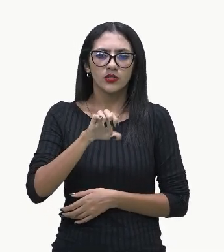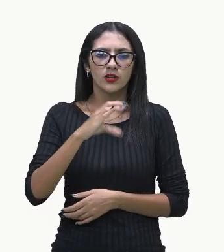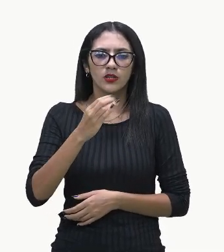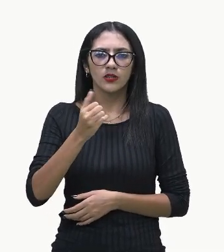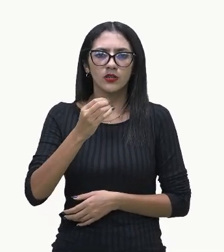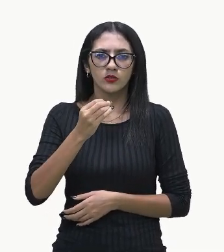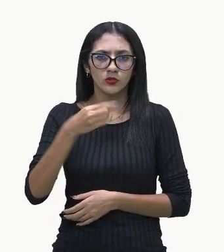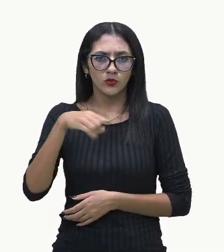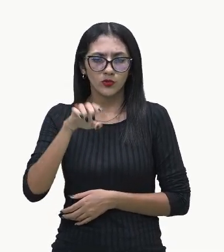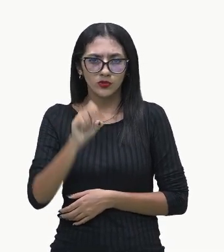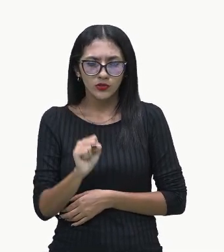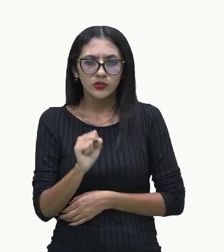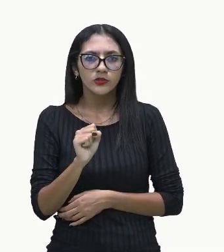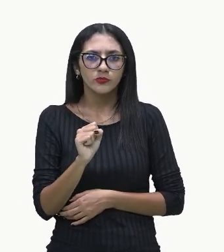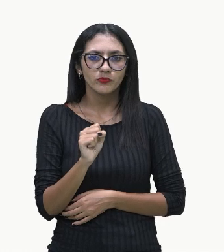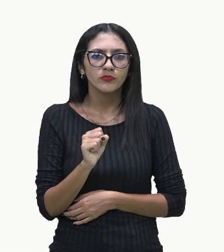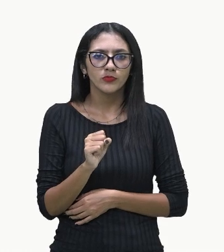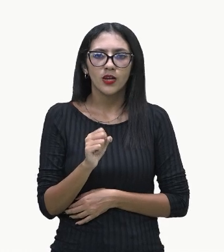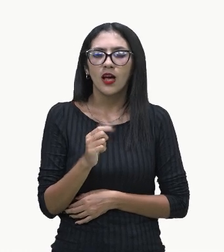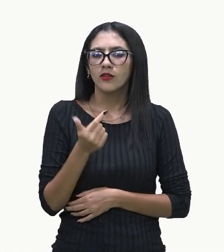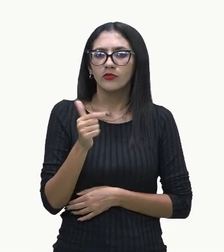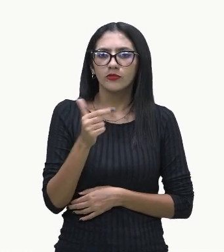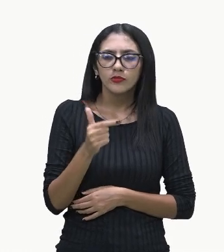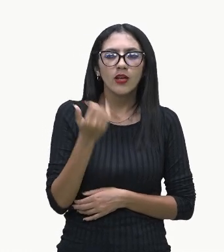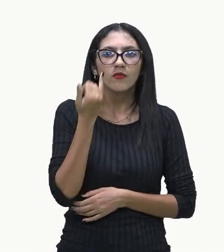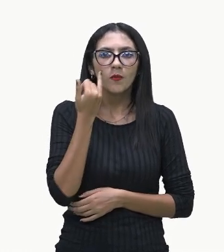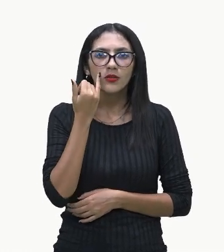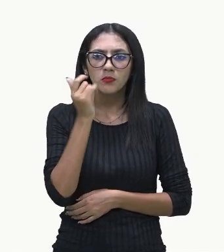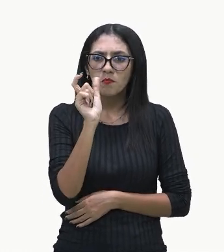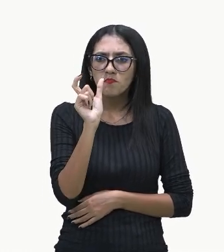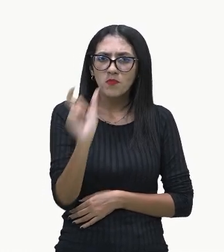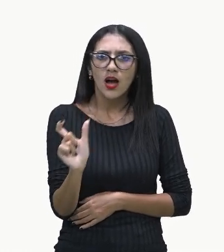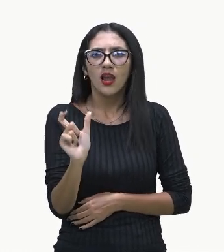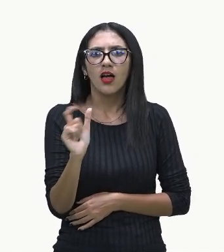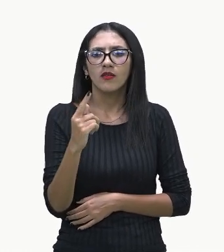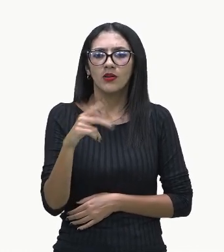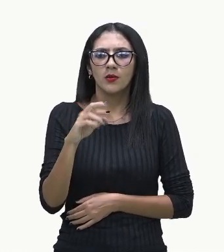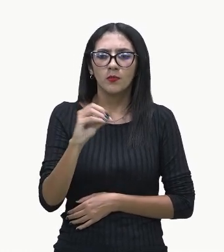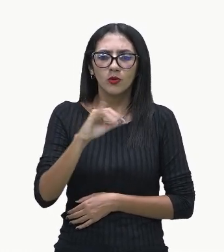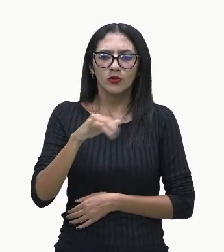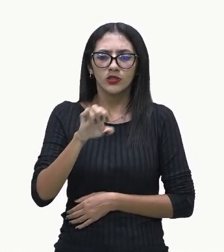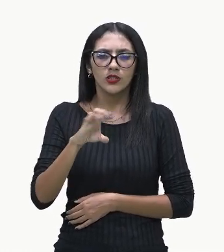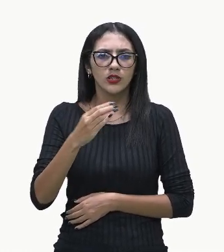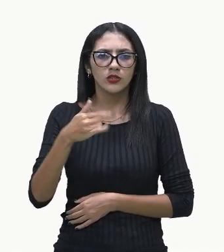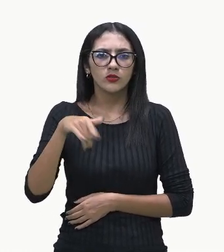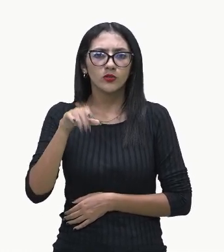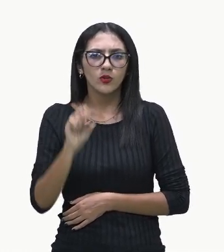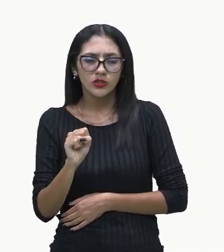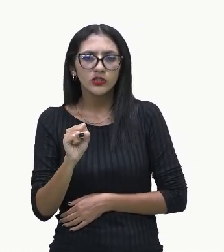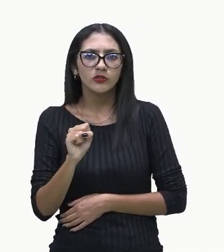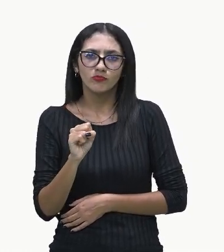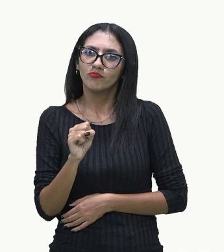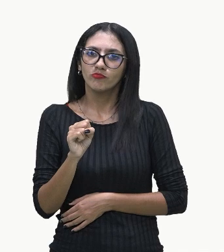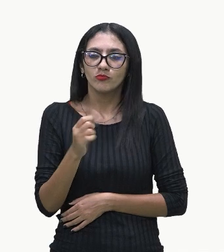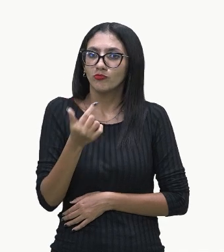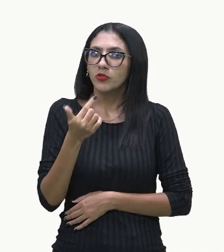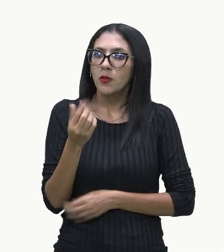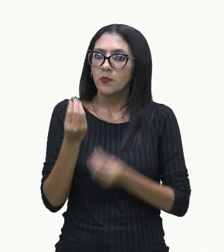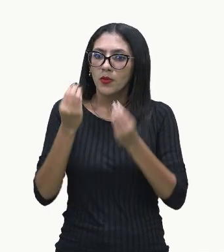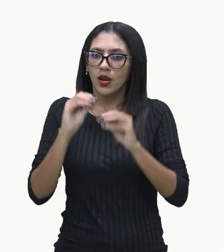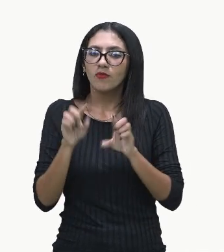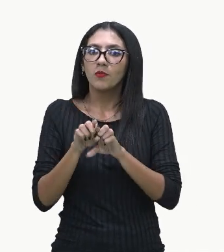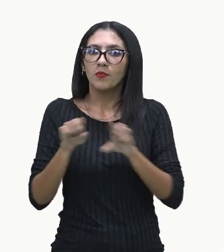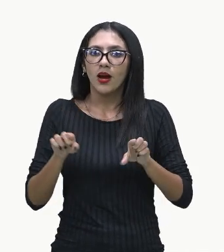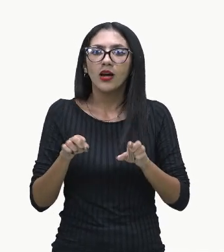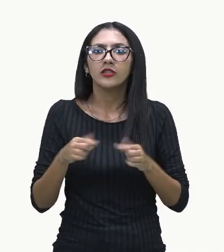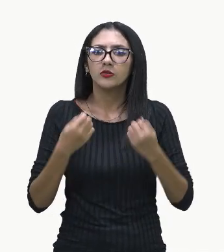questão vem trazendo ali projeção, projeção, projeção. Pode vir justamente aqui como essa letra B. Então, você já